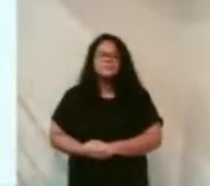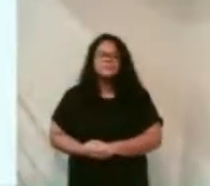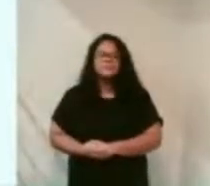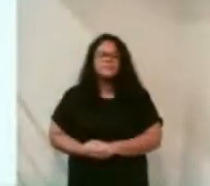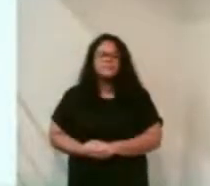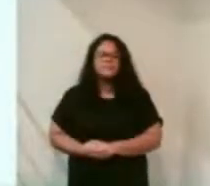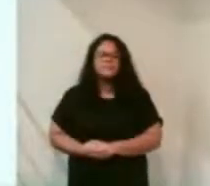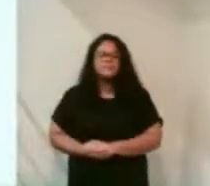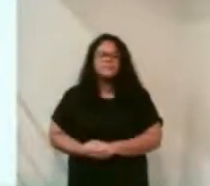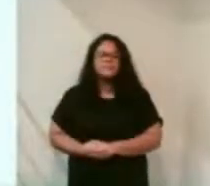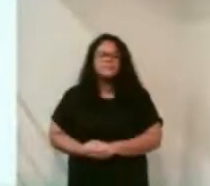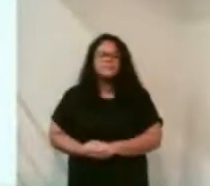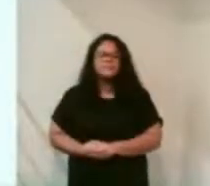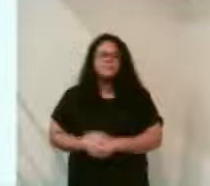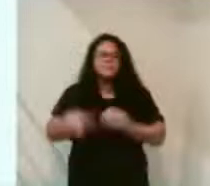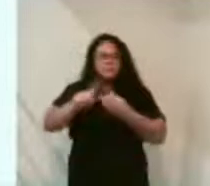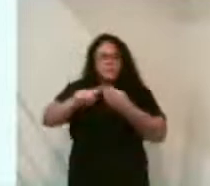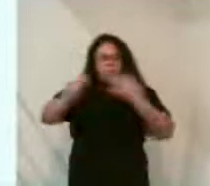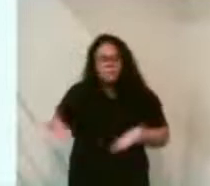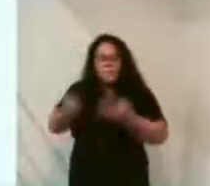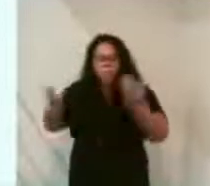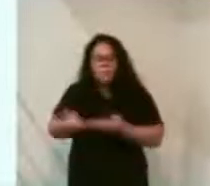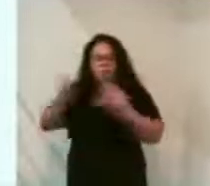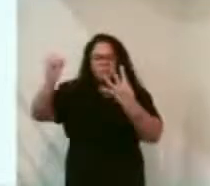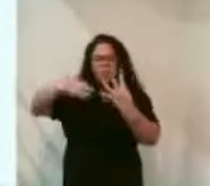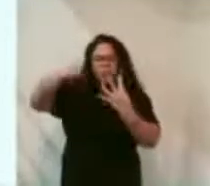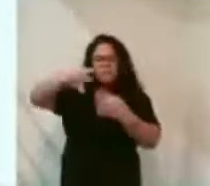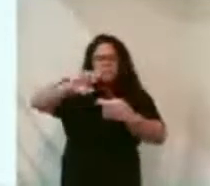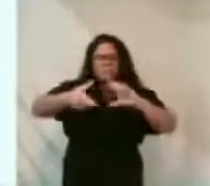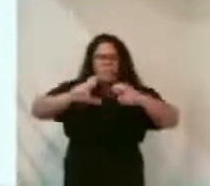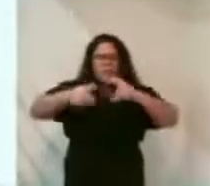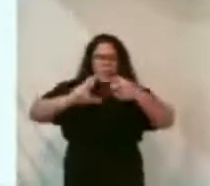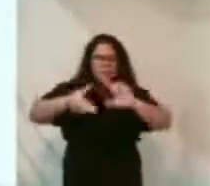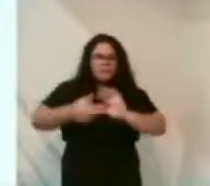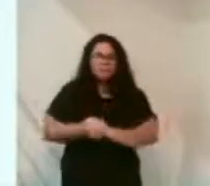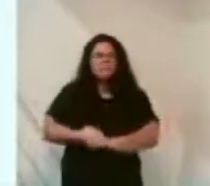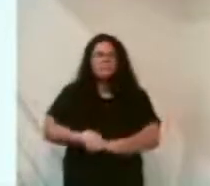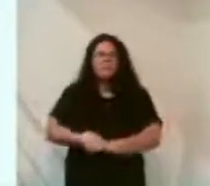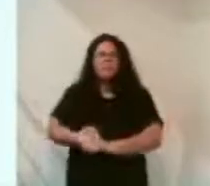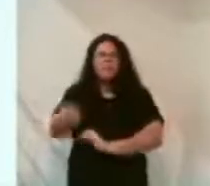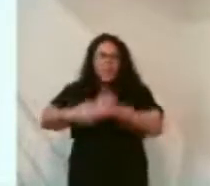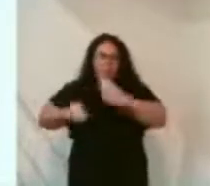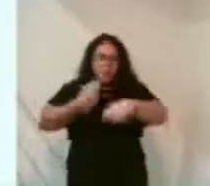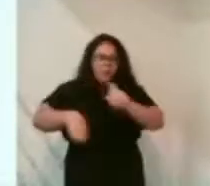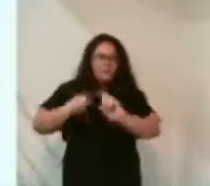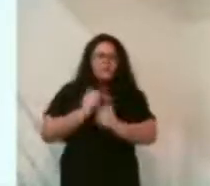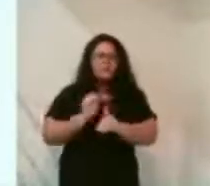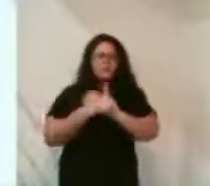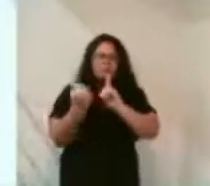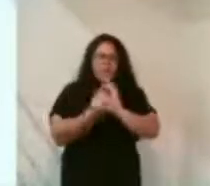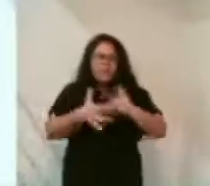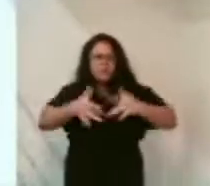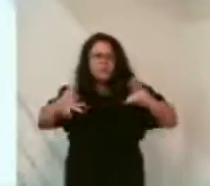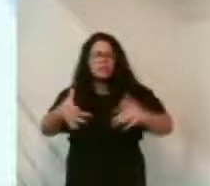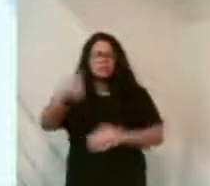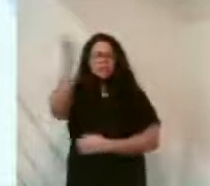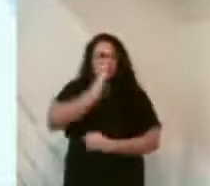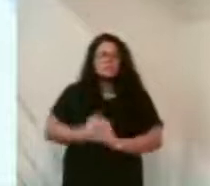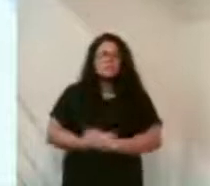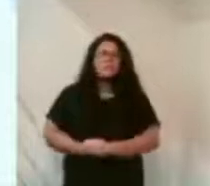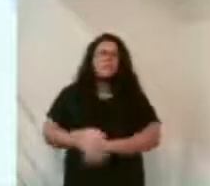para reativar a reciclagem e a economia solidária no país. Os catadores e catadoras de materiais recicláveis são responsáveis